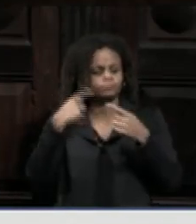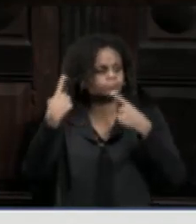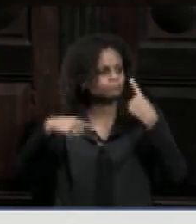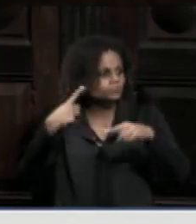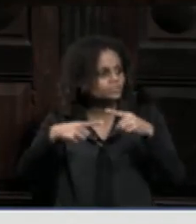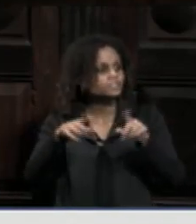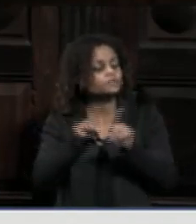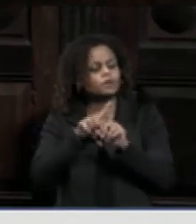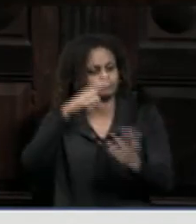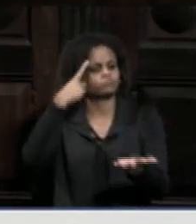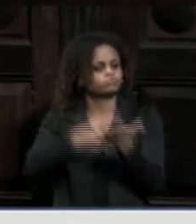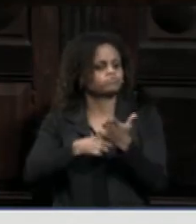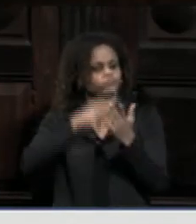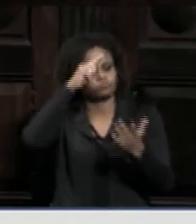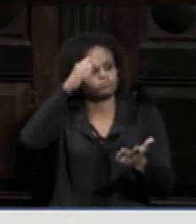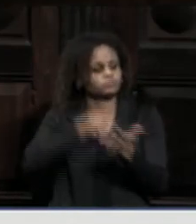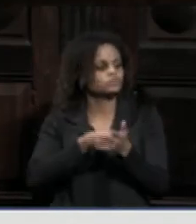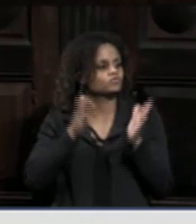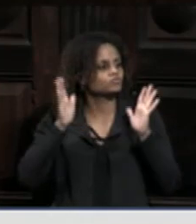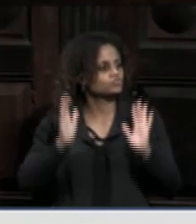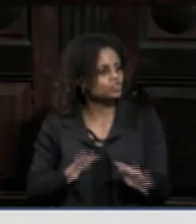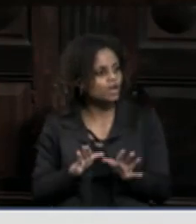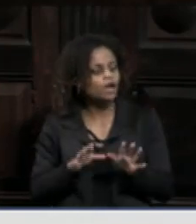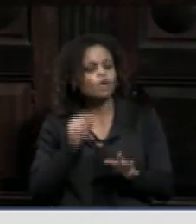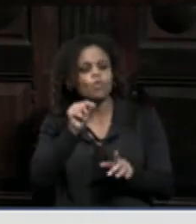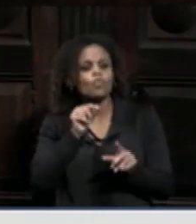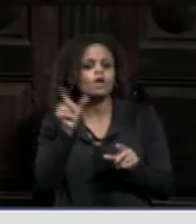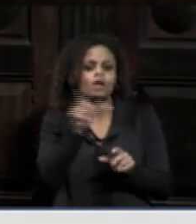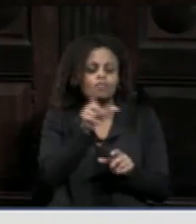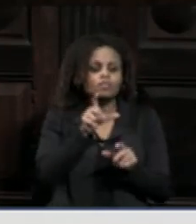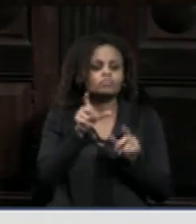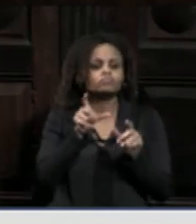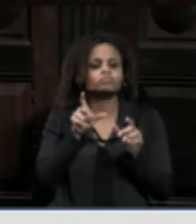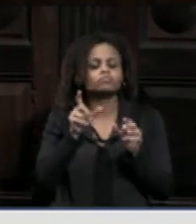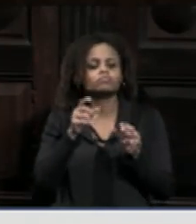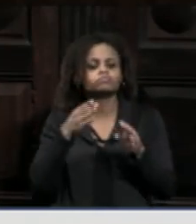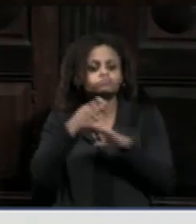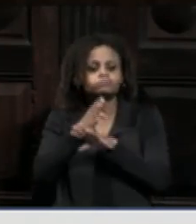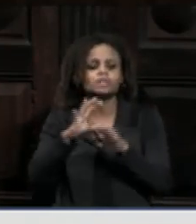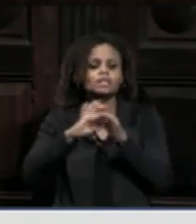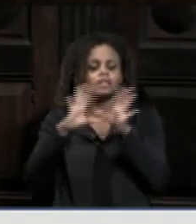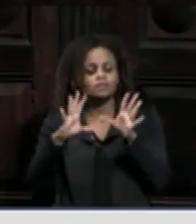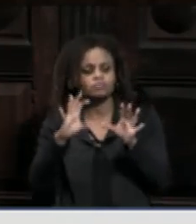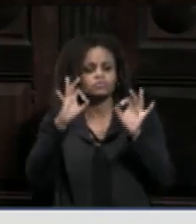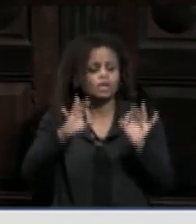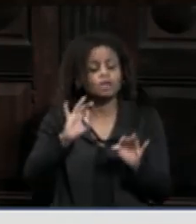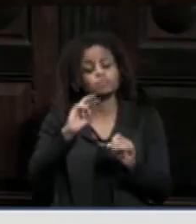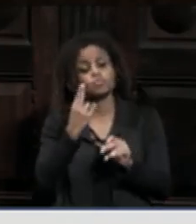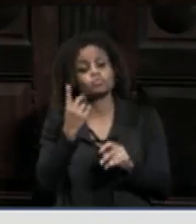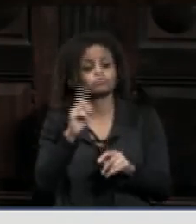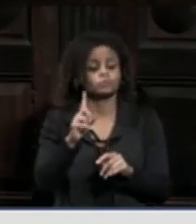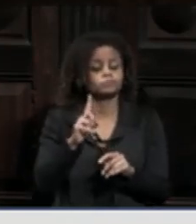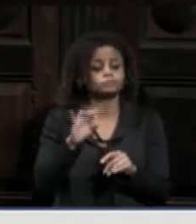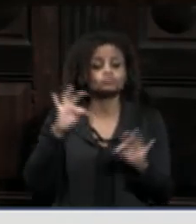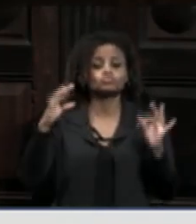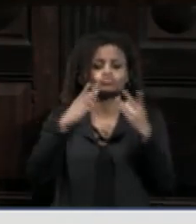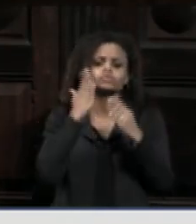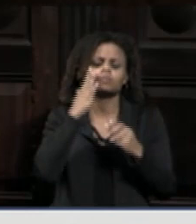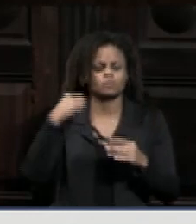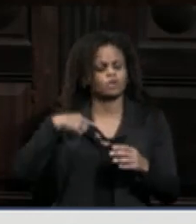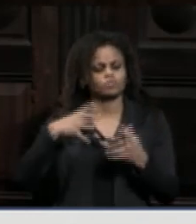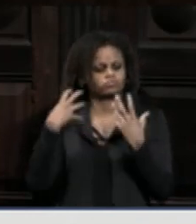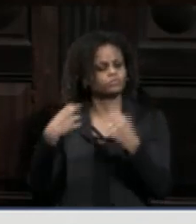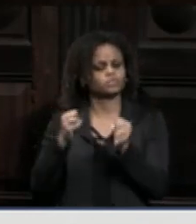e decidamos sobre o que fazer em relação à gratuidade para estudantes do ensino superior. Meu voto todos já sabem, eu sou favorável ao projeto com a